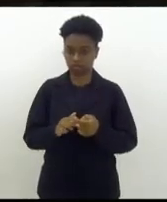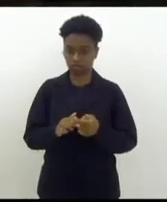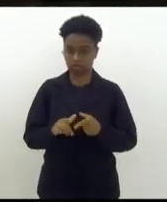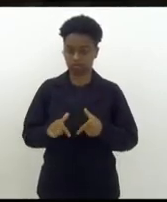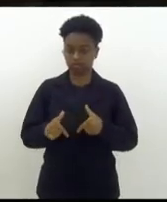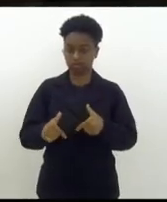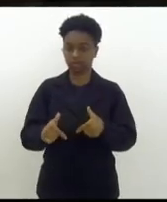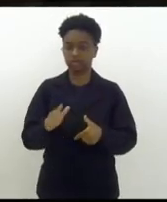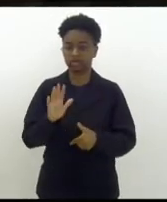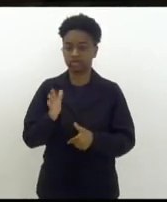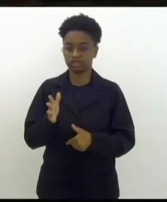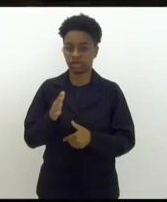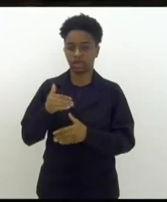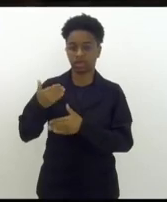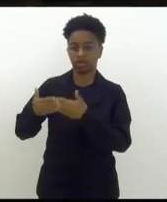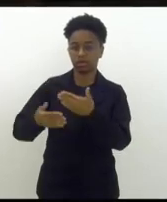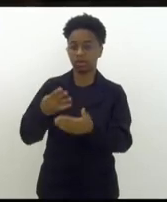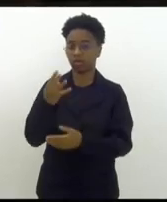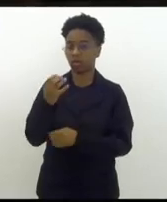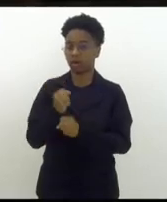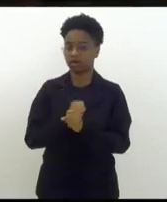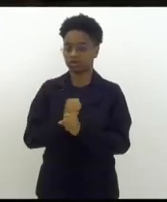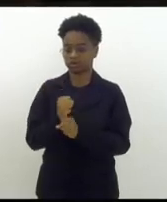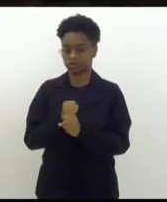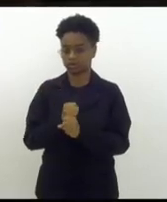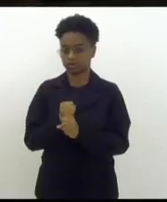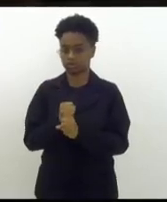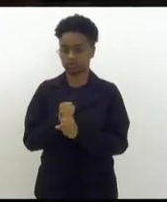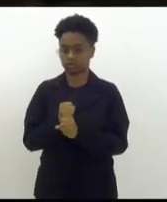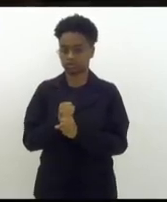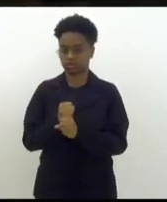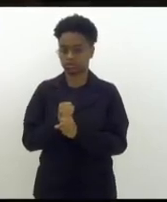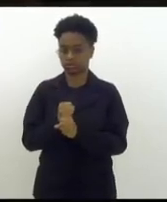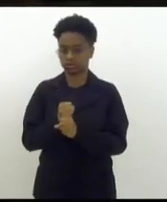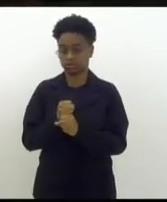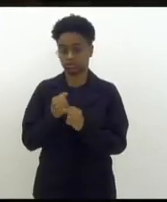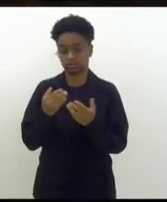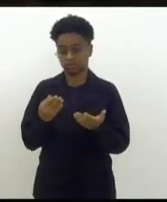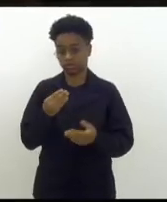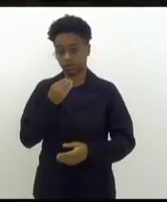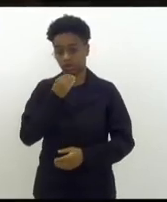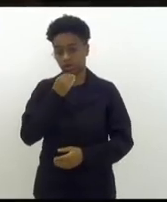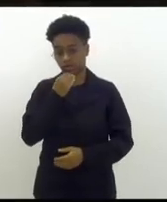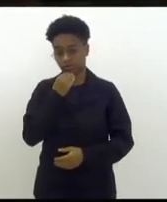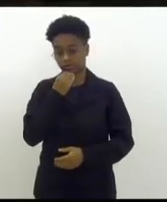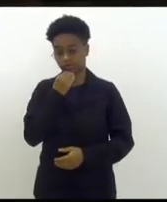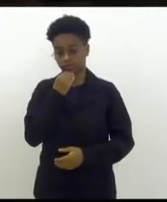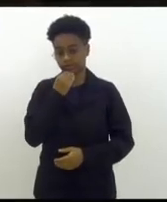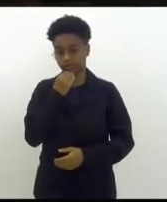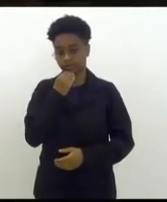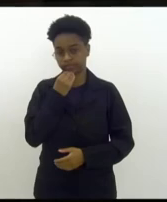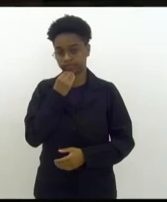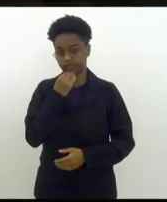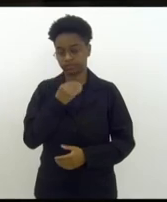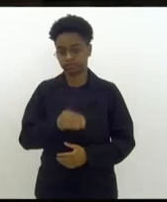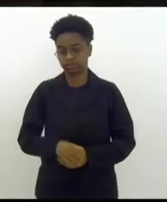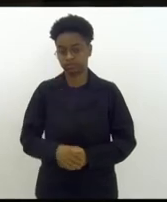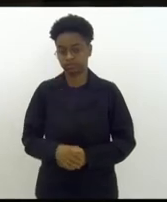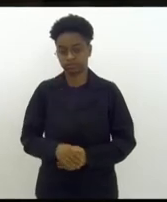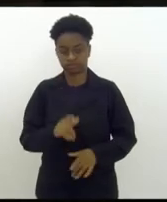passaram quatro anos evidentemente para quem